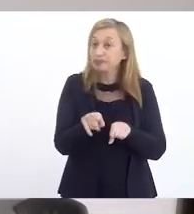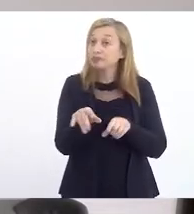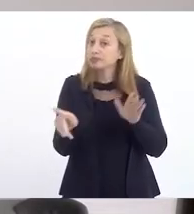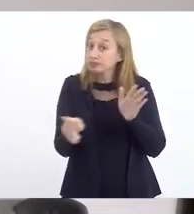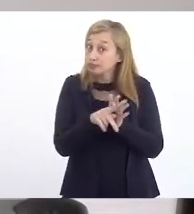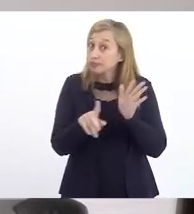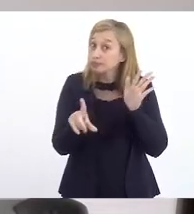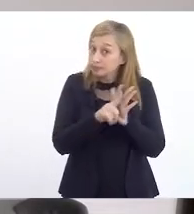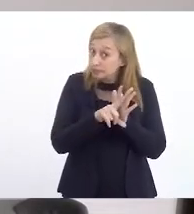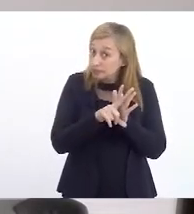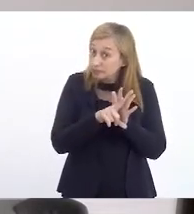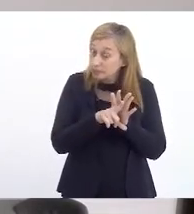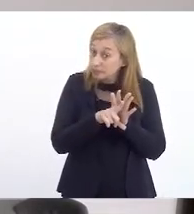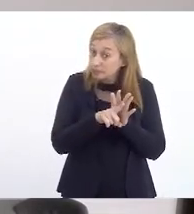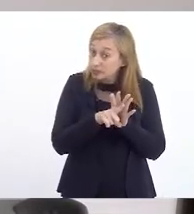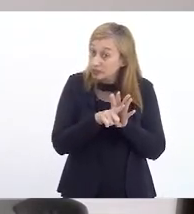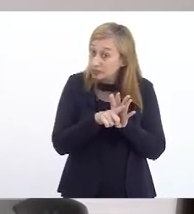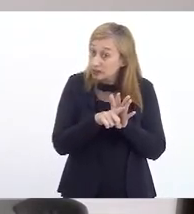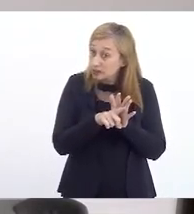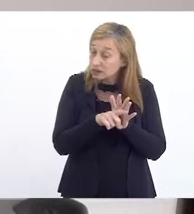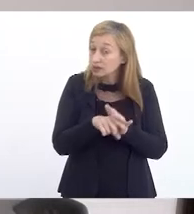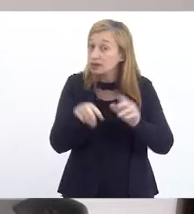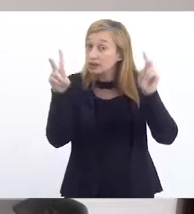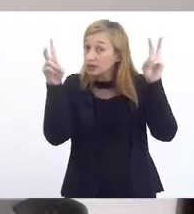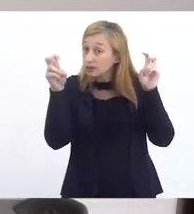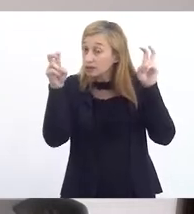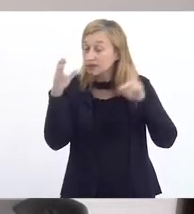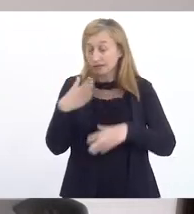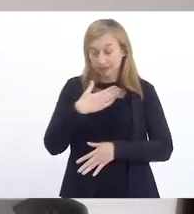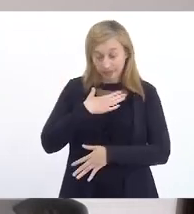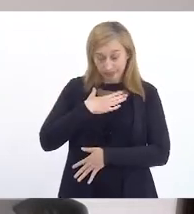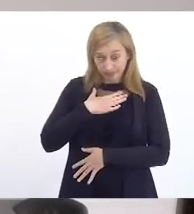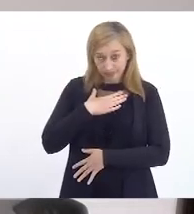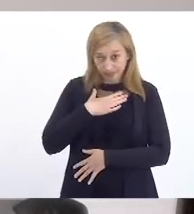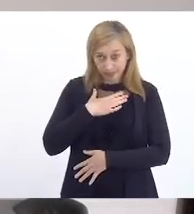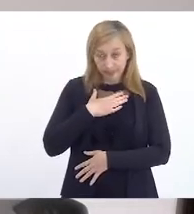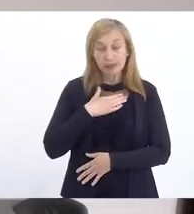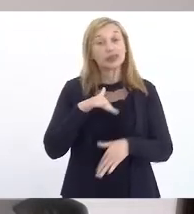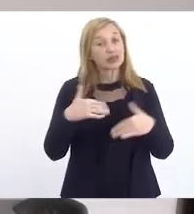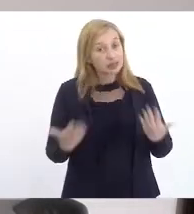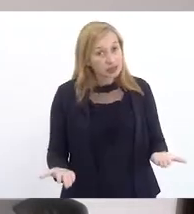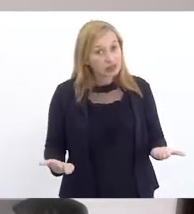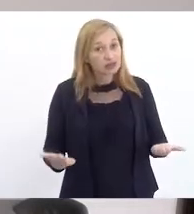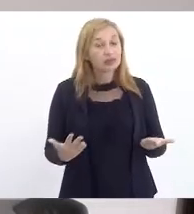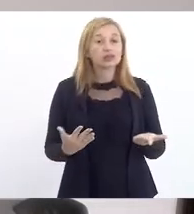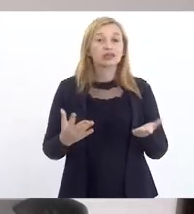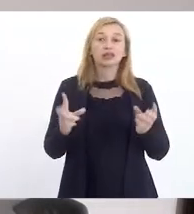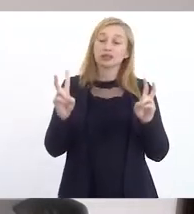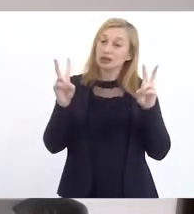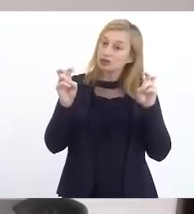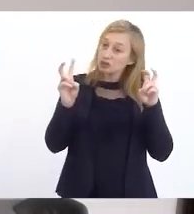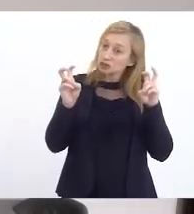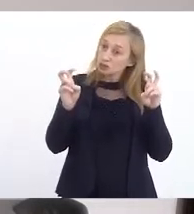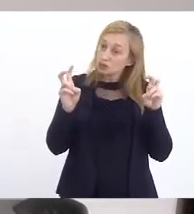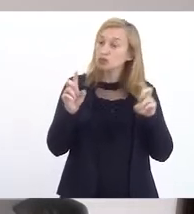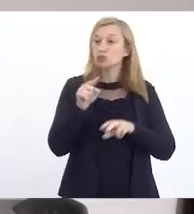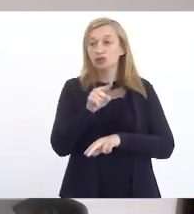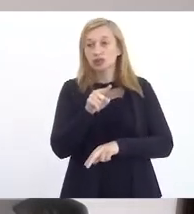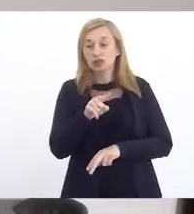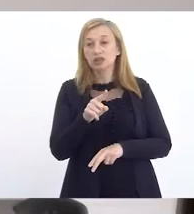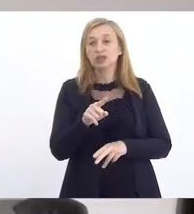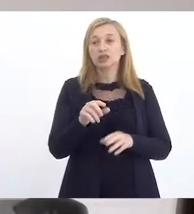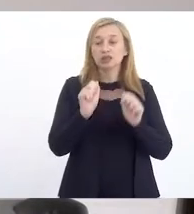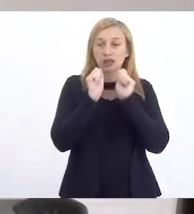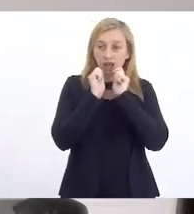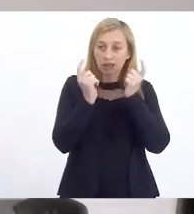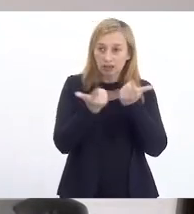lei sobre essa matéria de minha autoria. Então, quanto a esse ponto, a gente tem aqui na